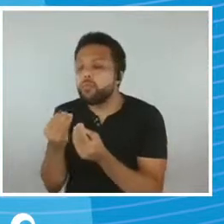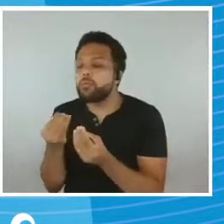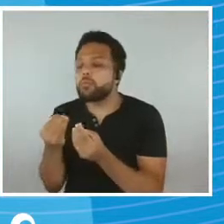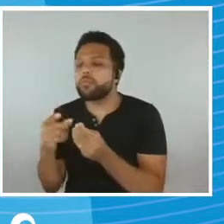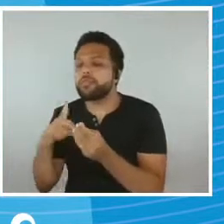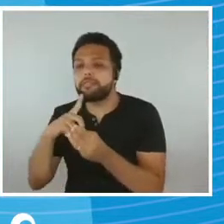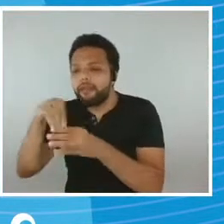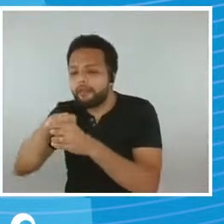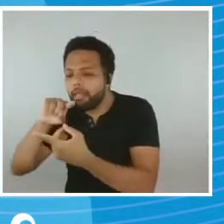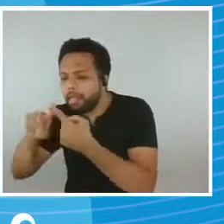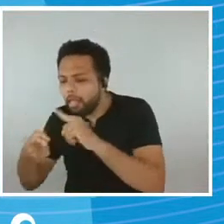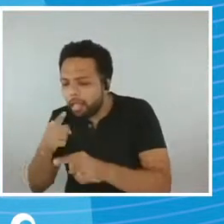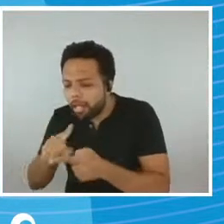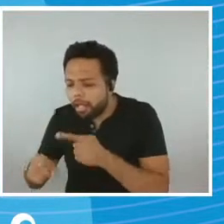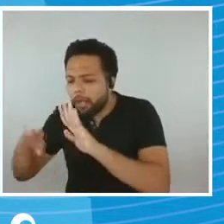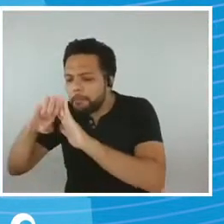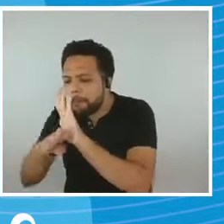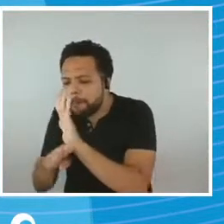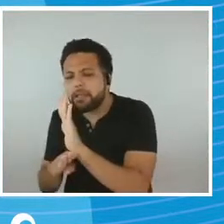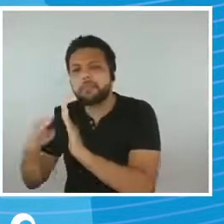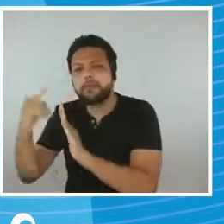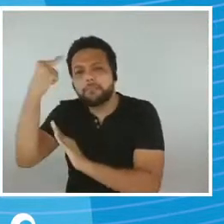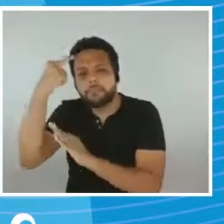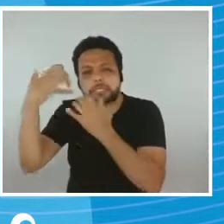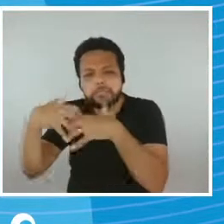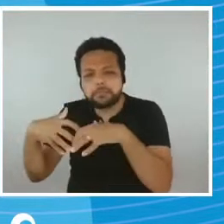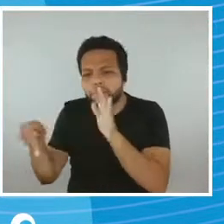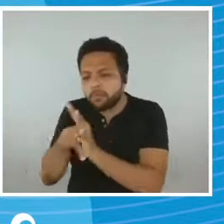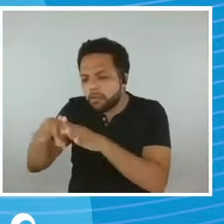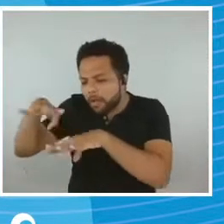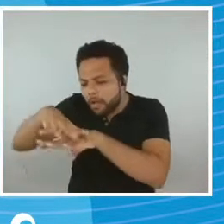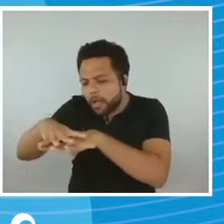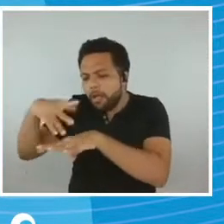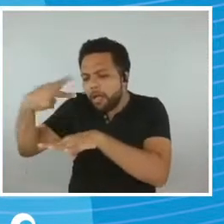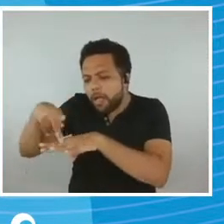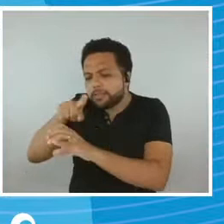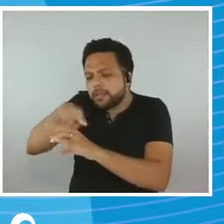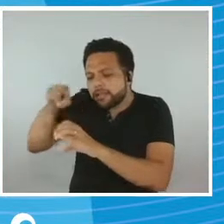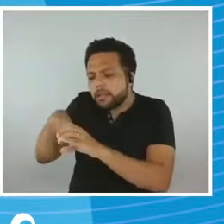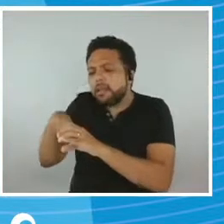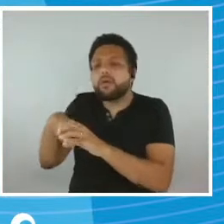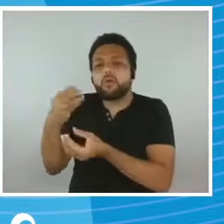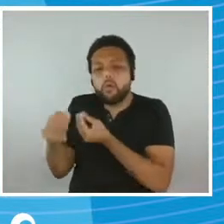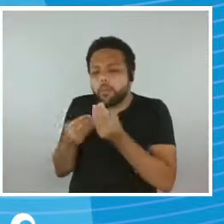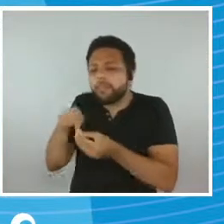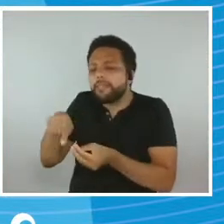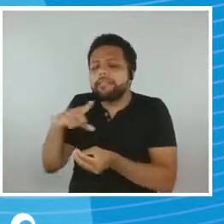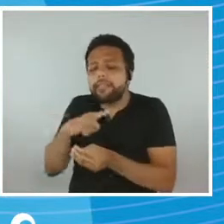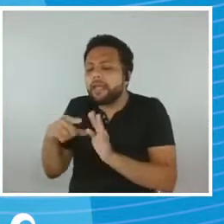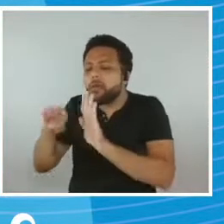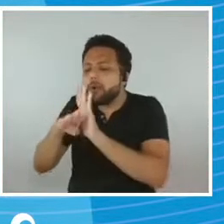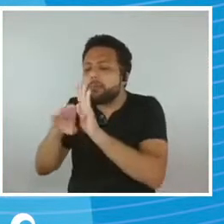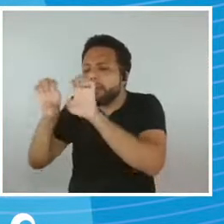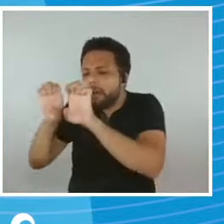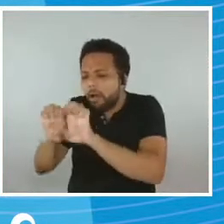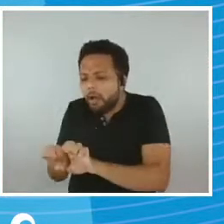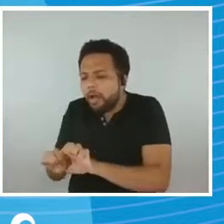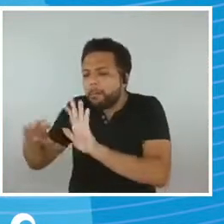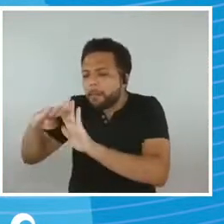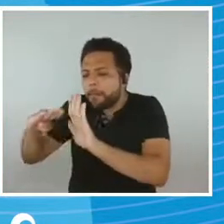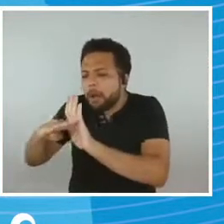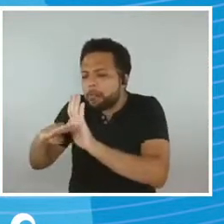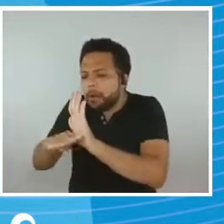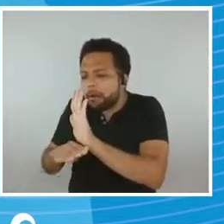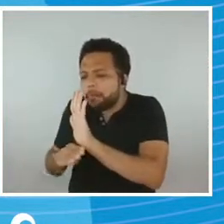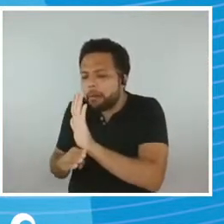os padrões de pensamento que aquela área da ciência, aquela área do conhecimento, da linguagem tem. Quando a gente olha para avaliações